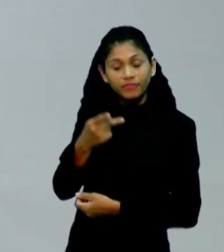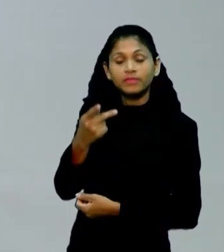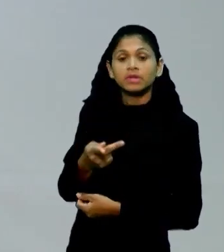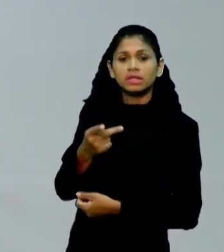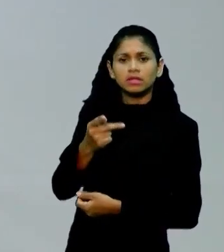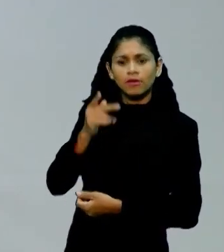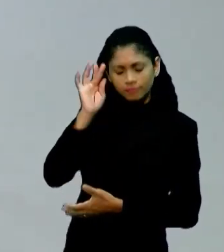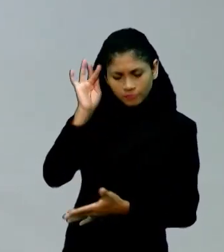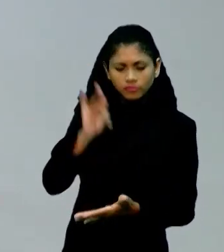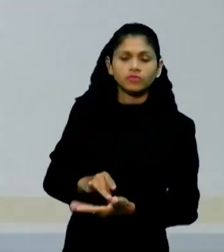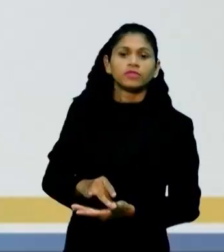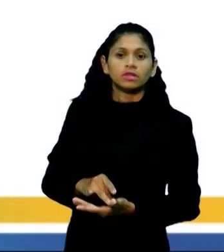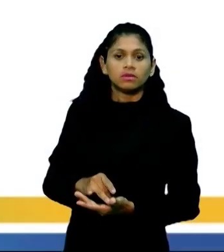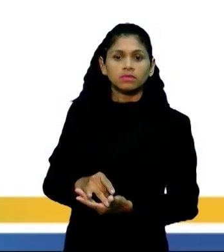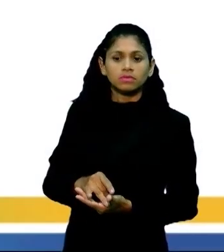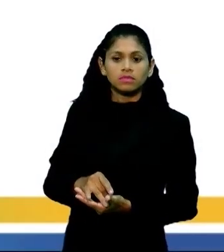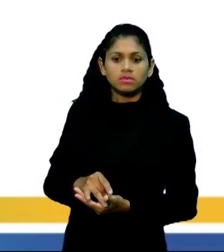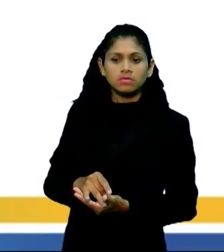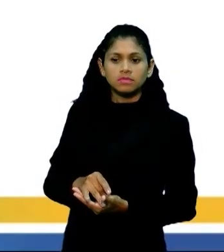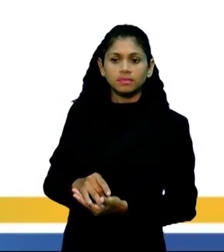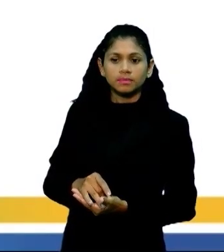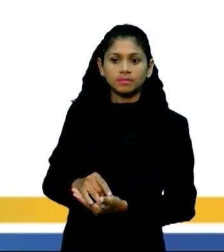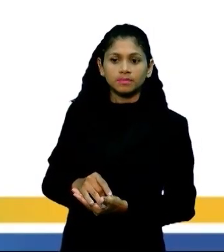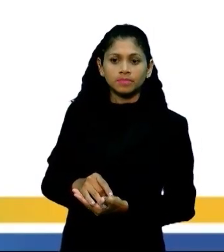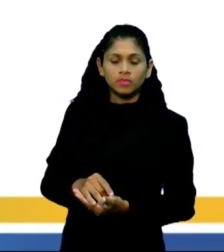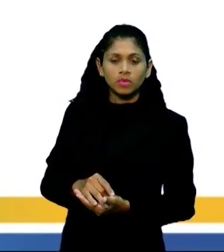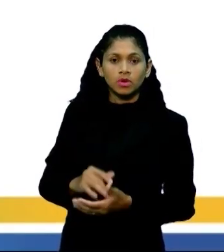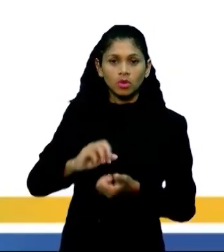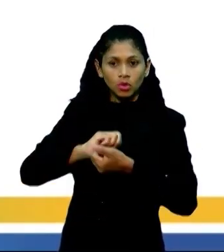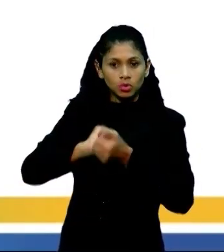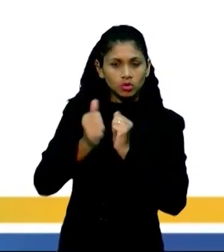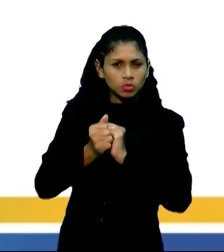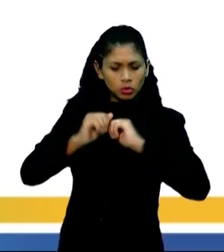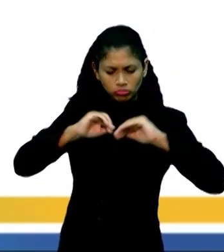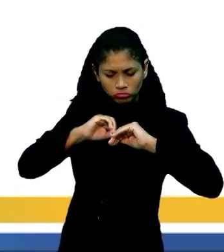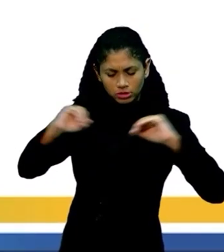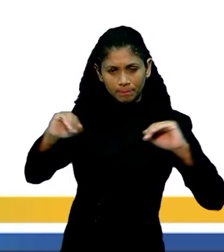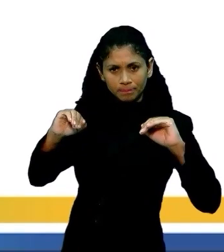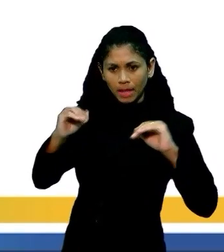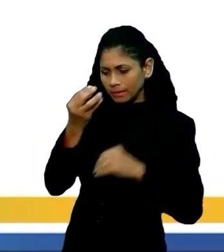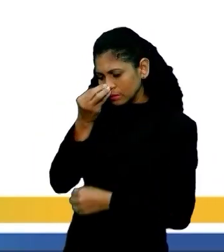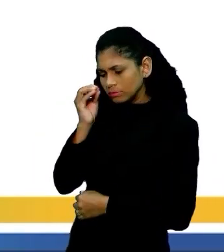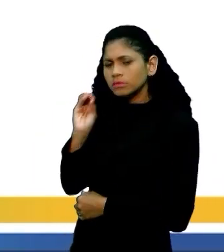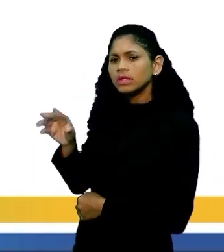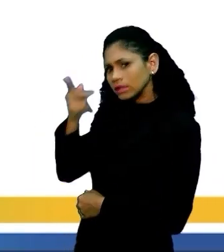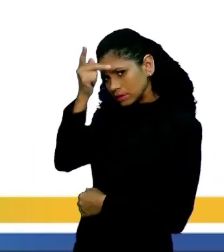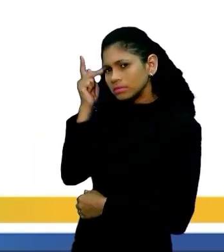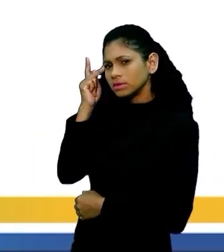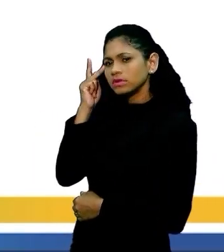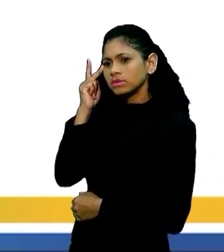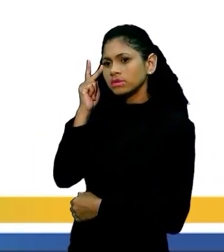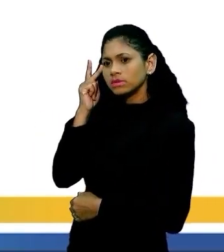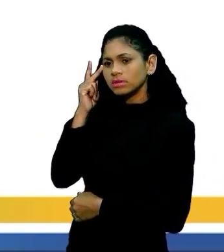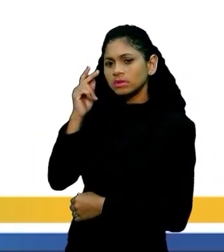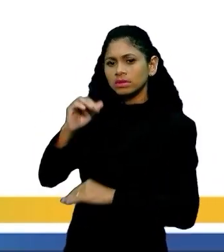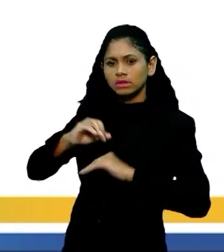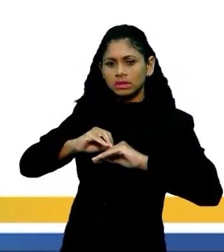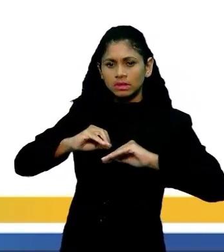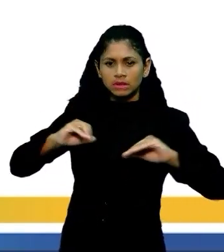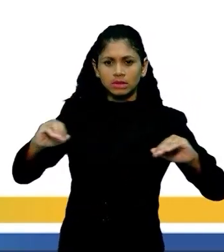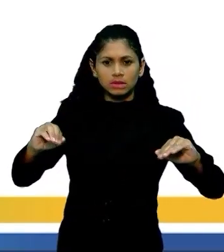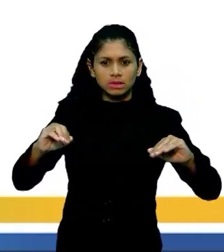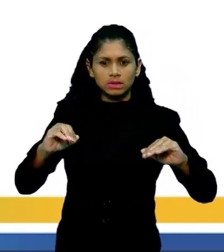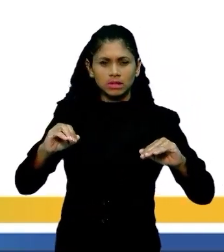afirmar aferir que o esporte segrega as pessoas vejam aí todo mundo separado um